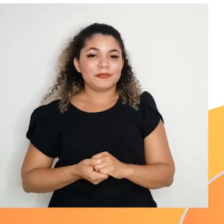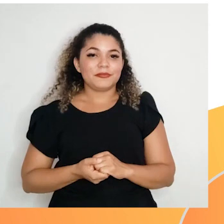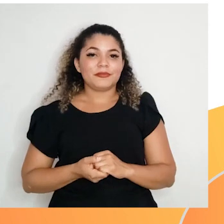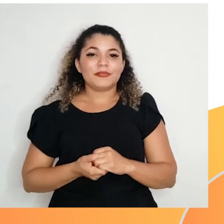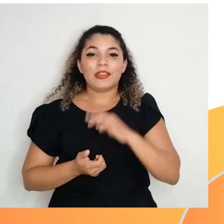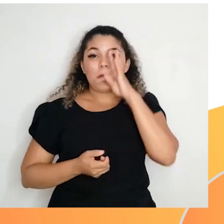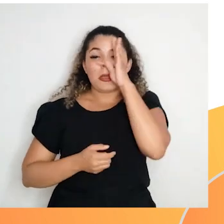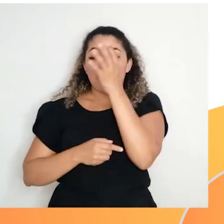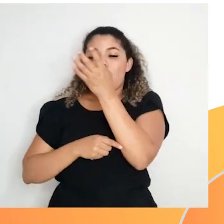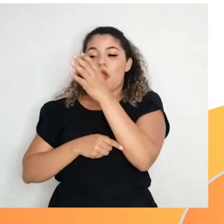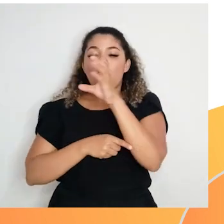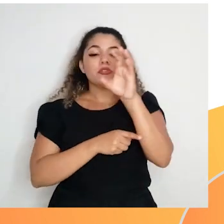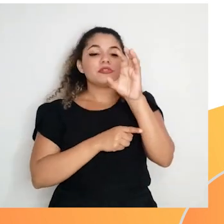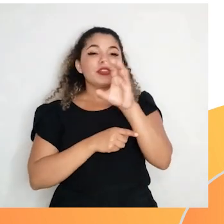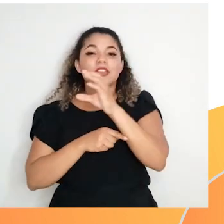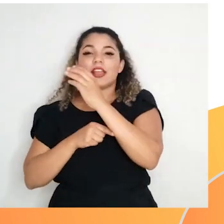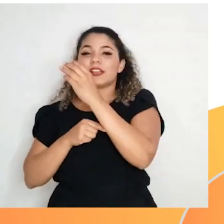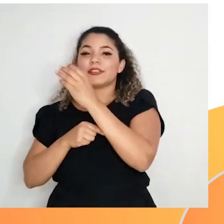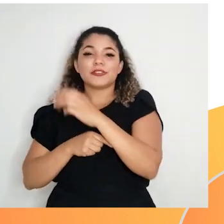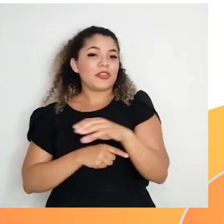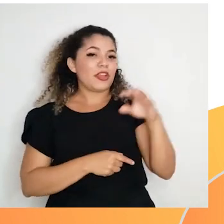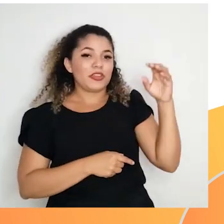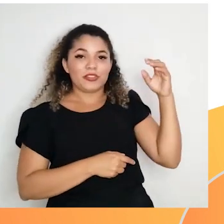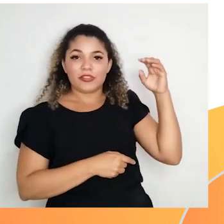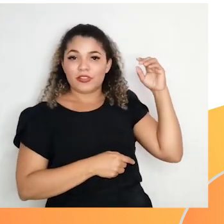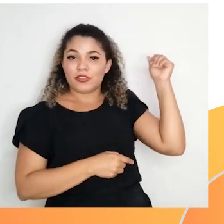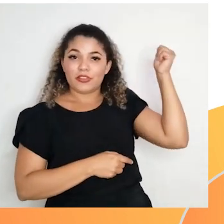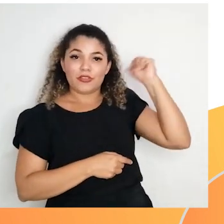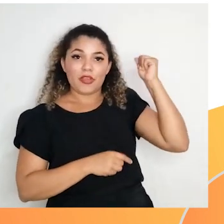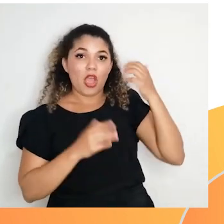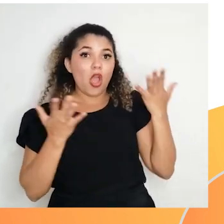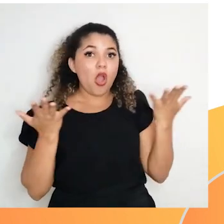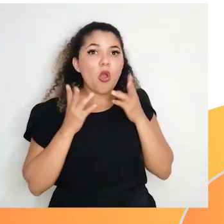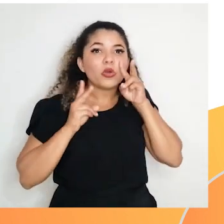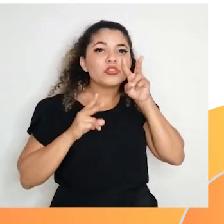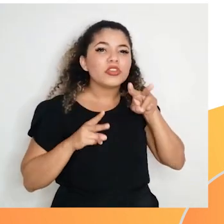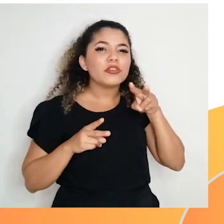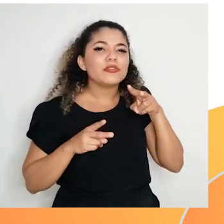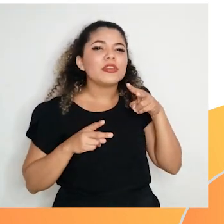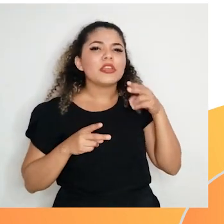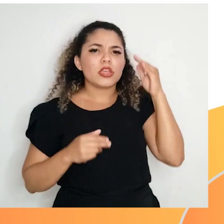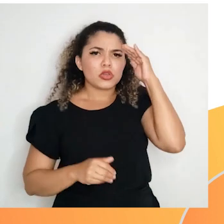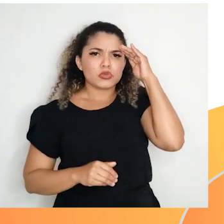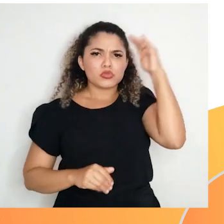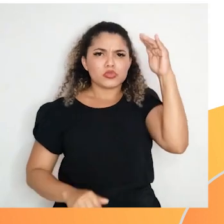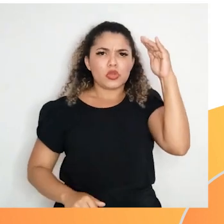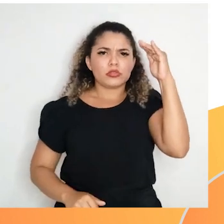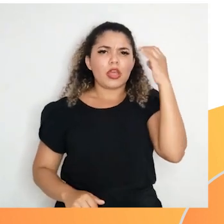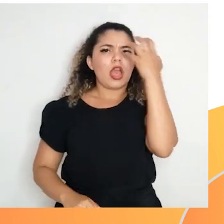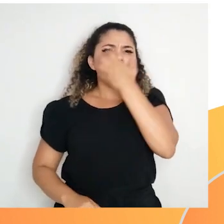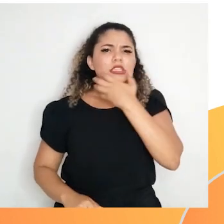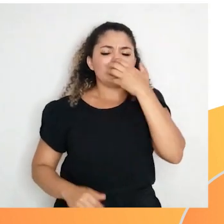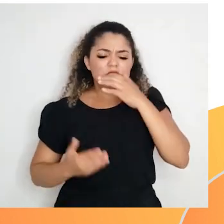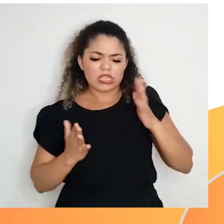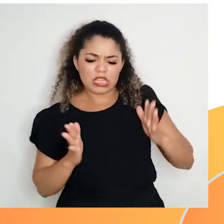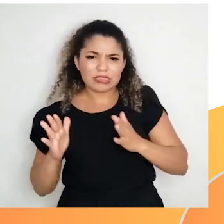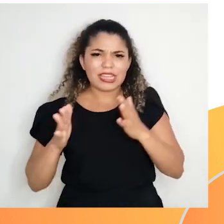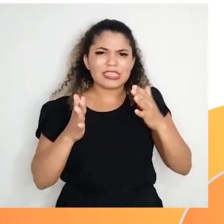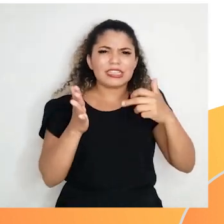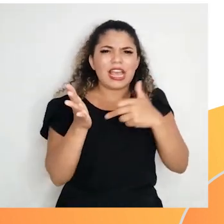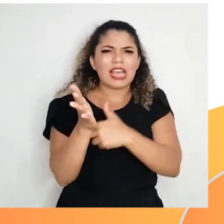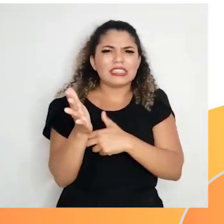Os Girassóis de Van Gogh. Hoje eu vi soldados cantando por estradas de